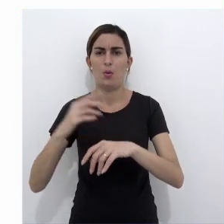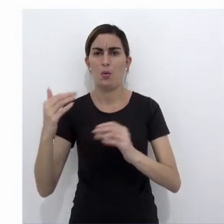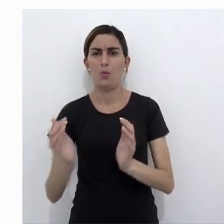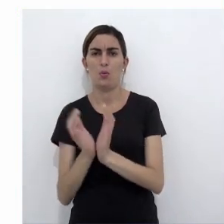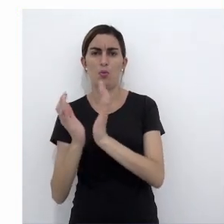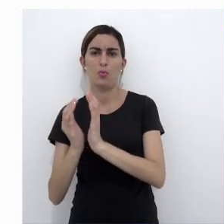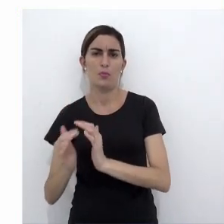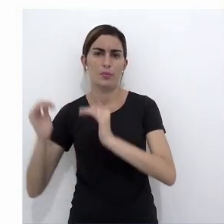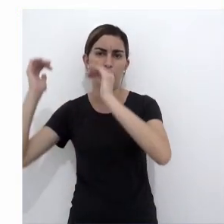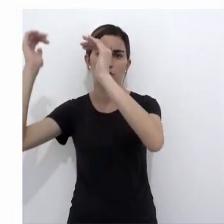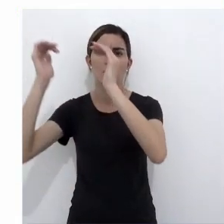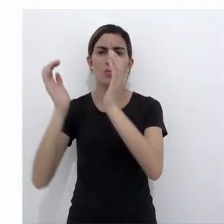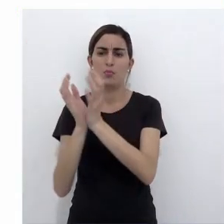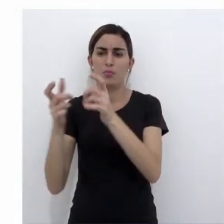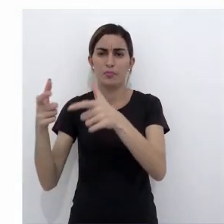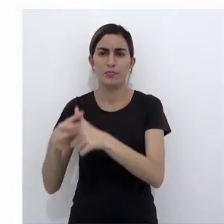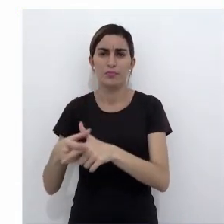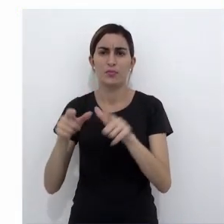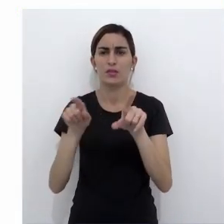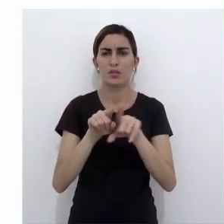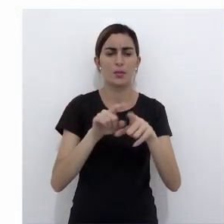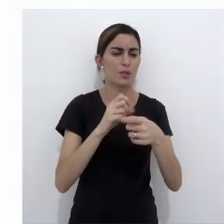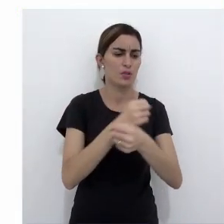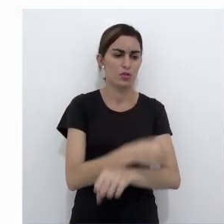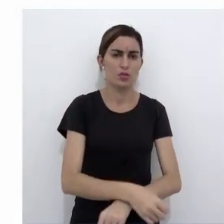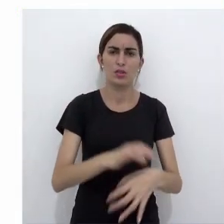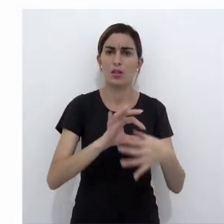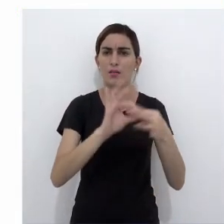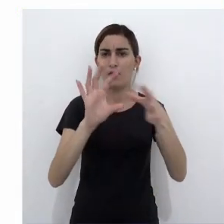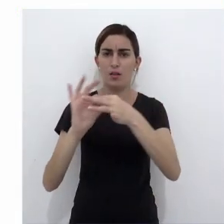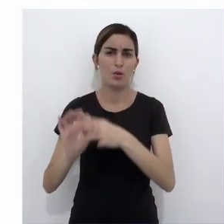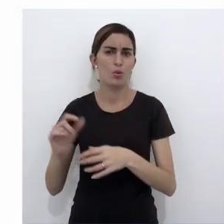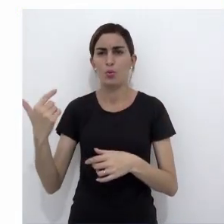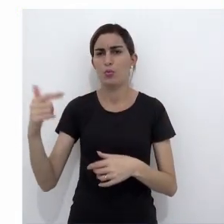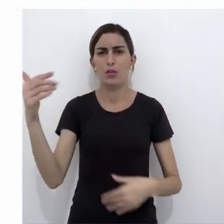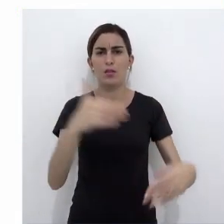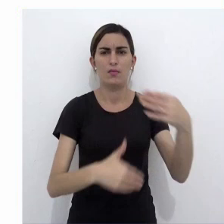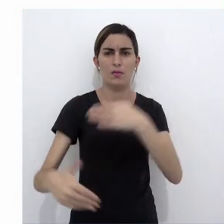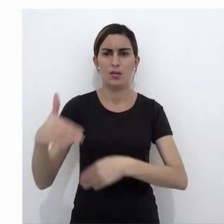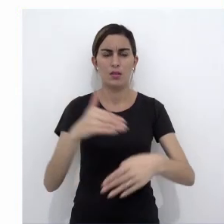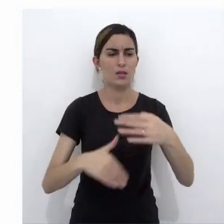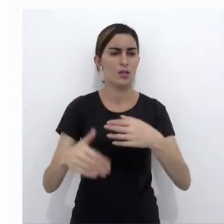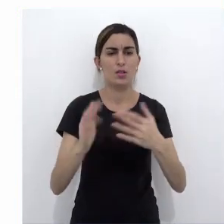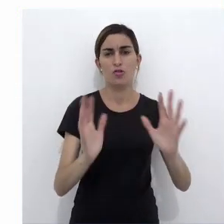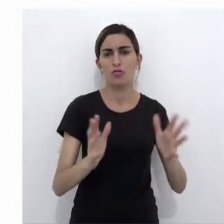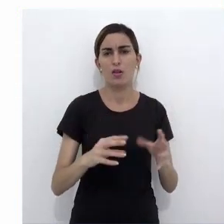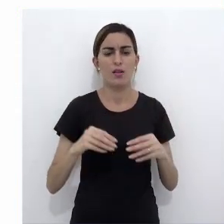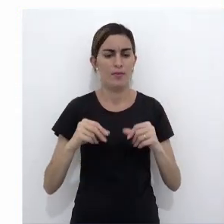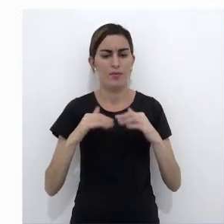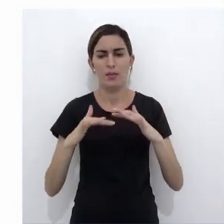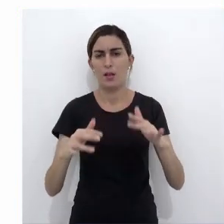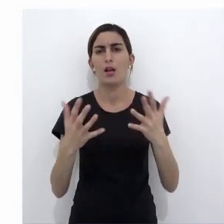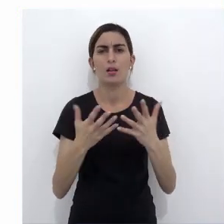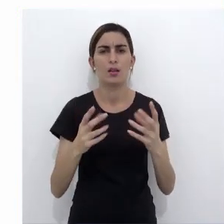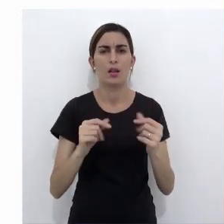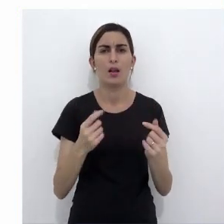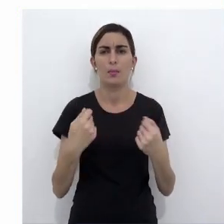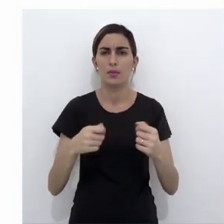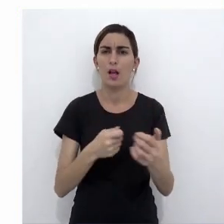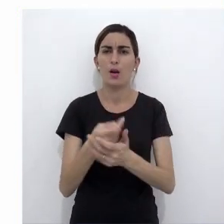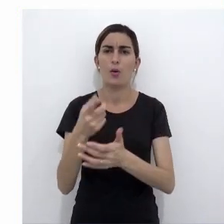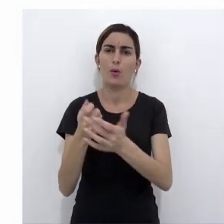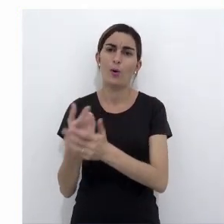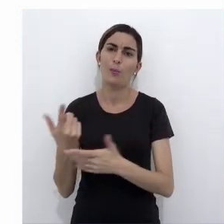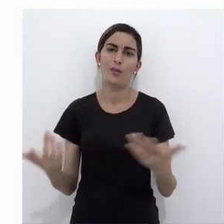latifundiários. Imigrantes e escravos libertos não teve acesso a essa terra, já que para ter a terra tem que comprar.